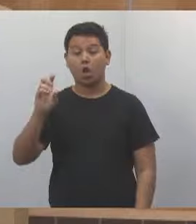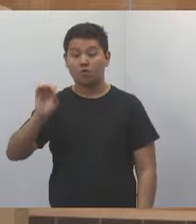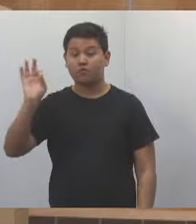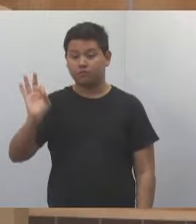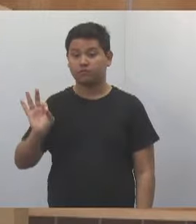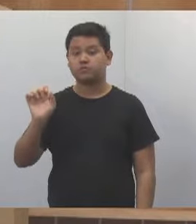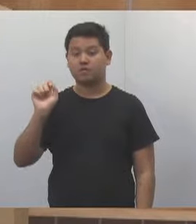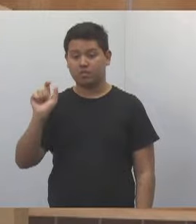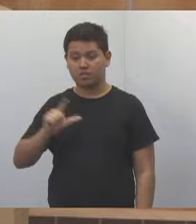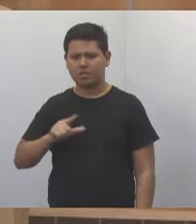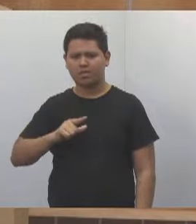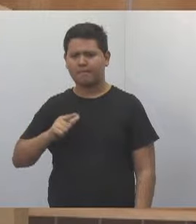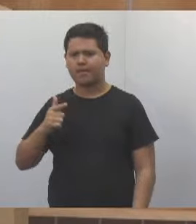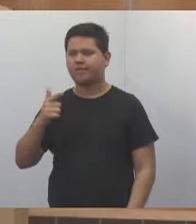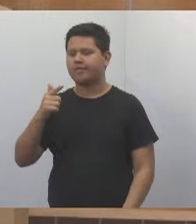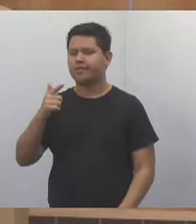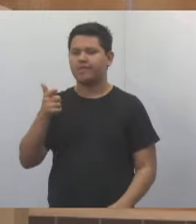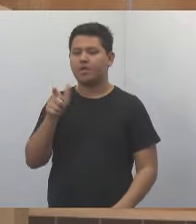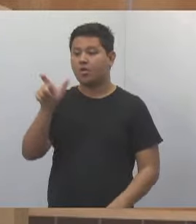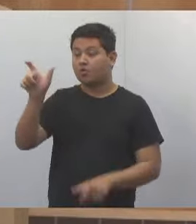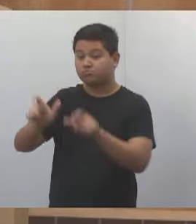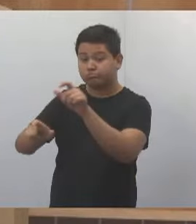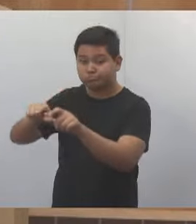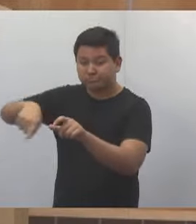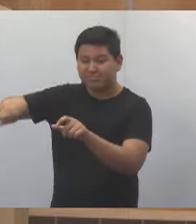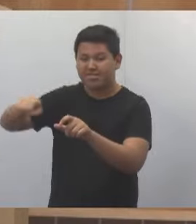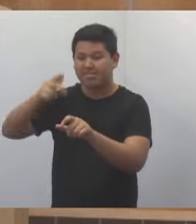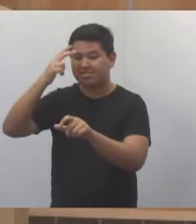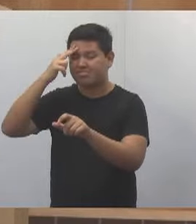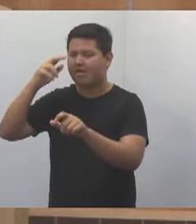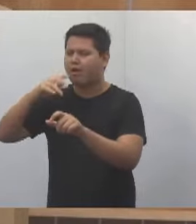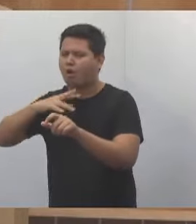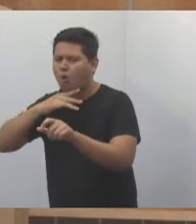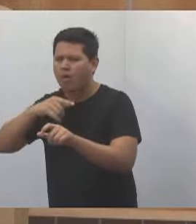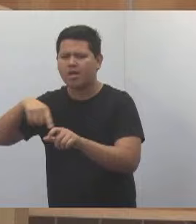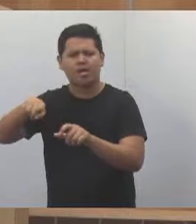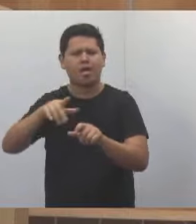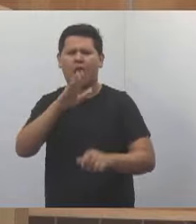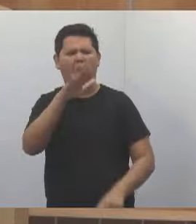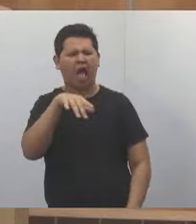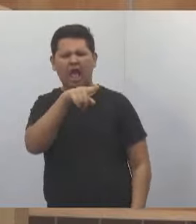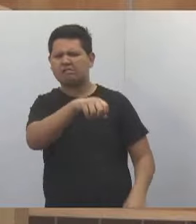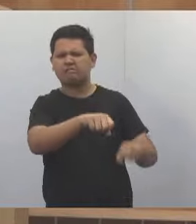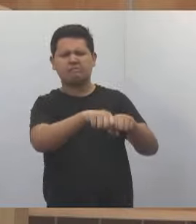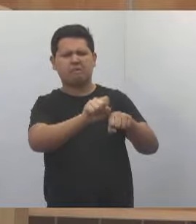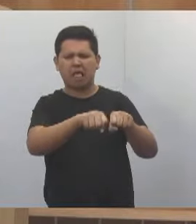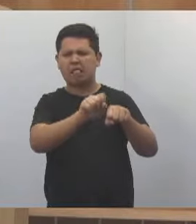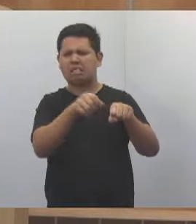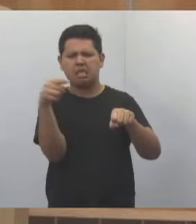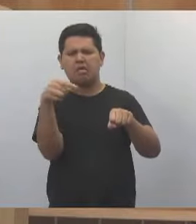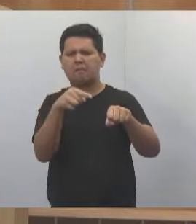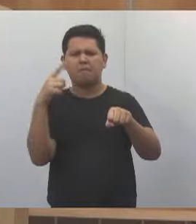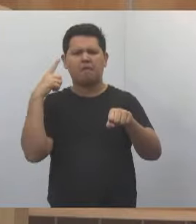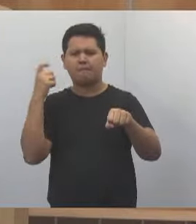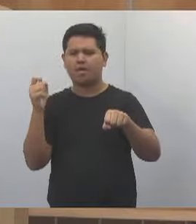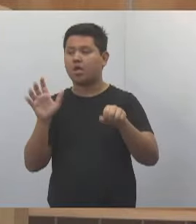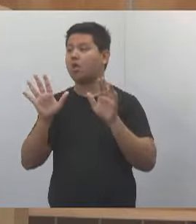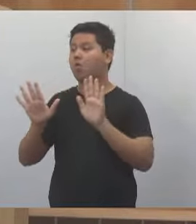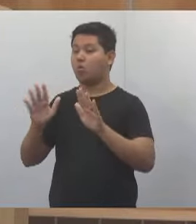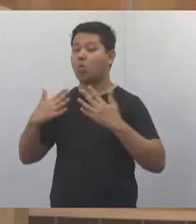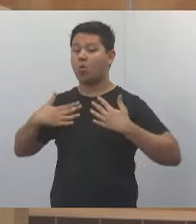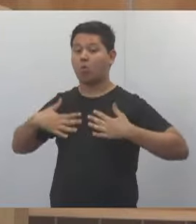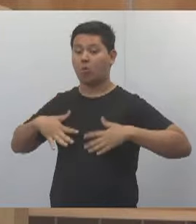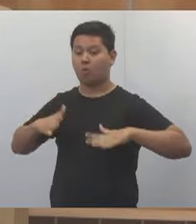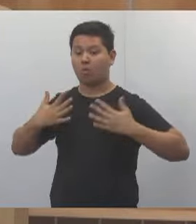20% contamina toda uma categoria. Quando a pessoa chega para mim e fala assim, ah, esses motoqueiros, não sei o que, tal, tal, tal. Falou, opa,